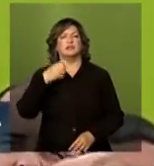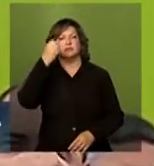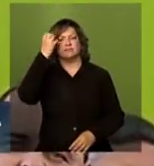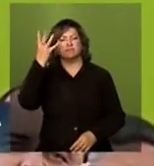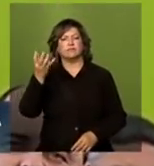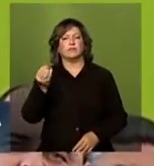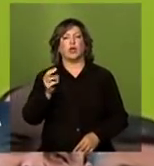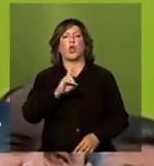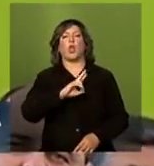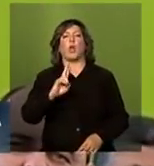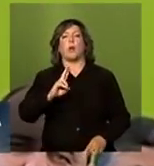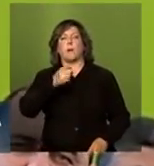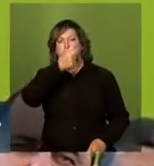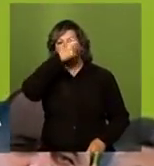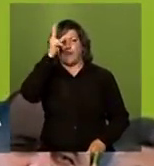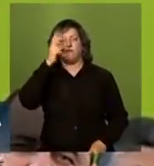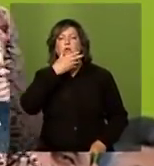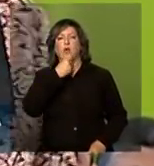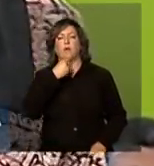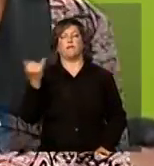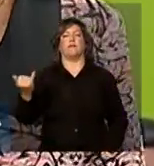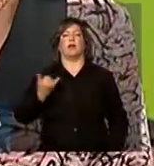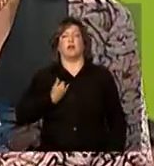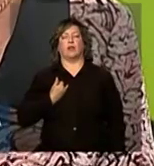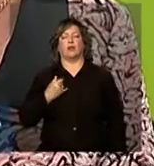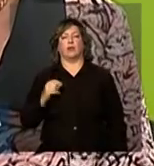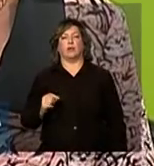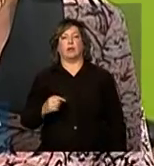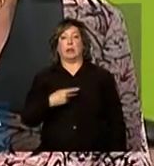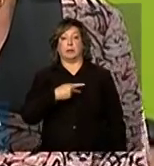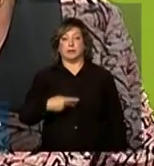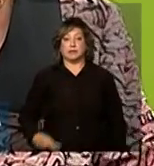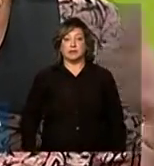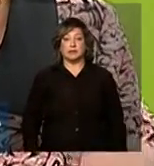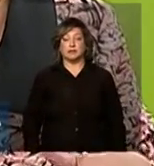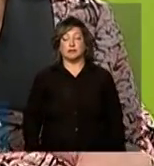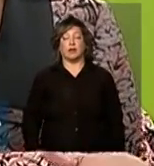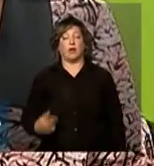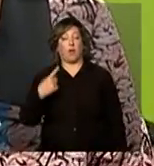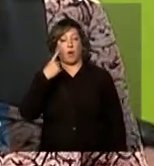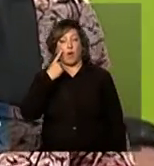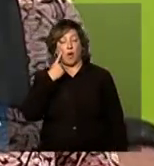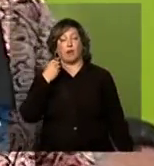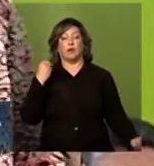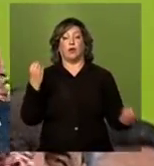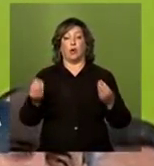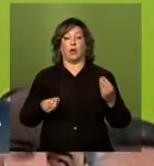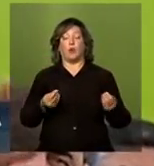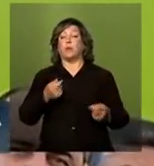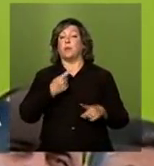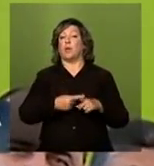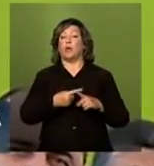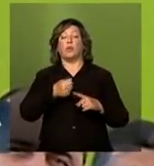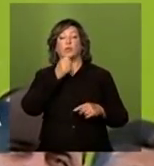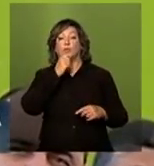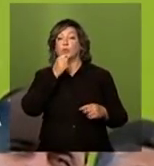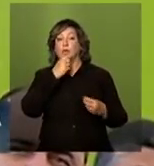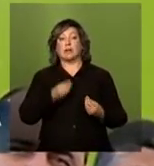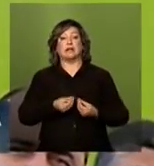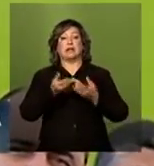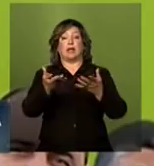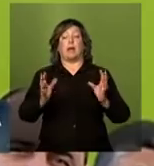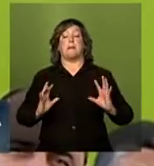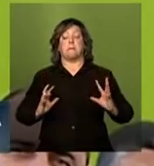o nome do prefeito que falou para mim Presidente Olha porque não estão distribuindo todas as